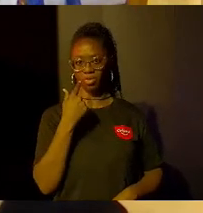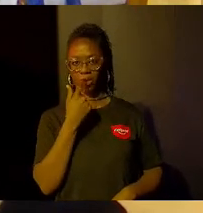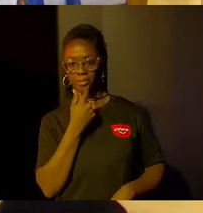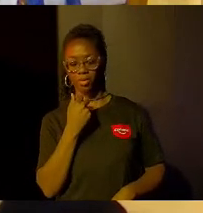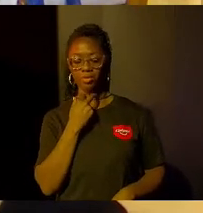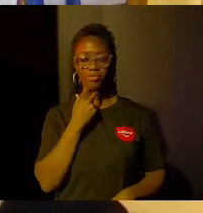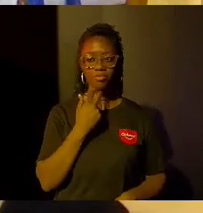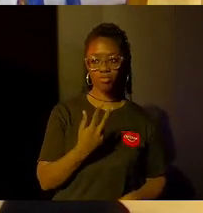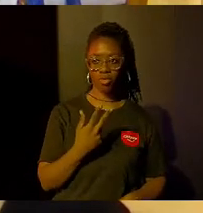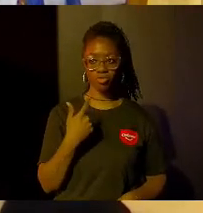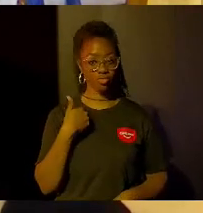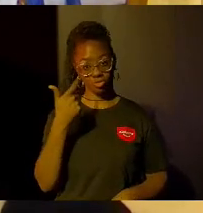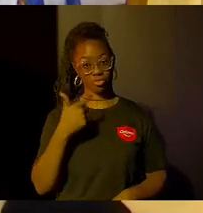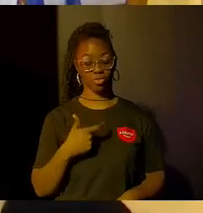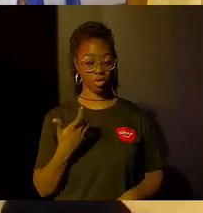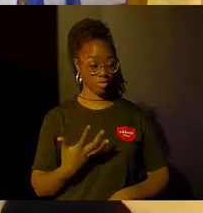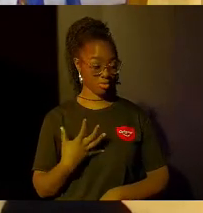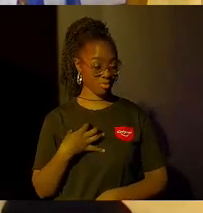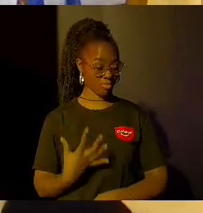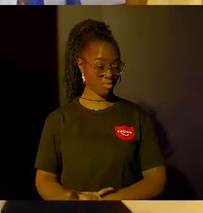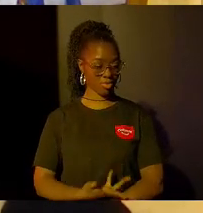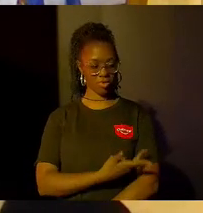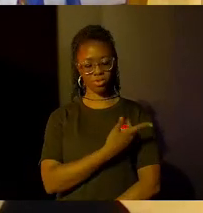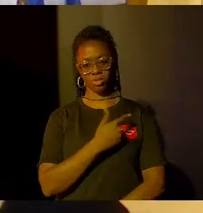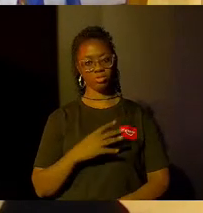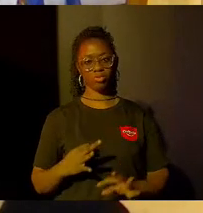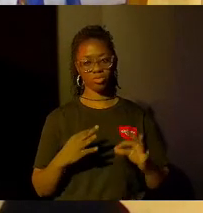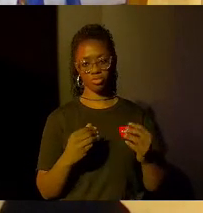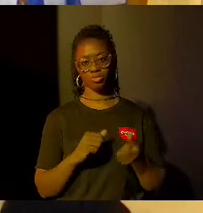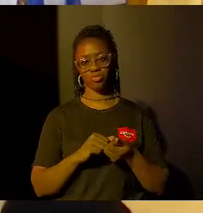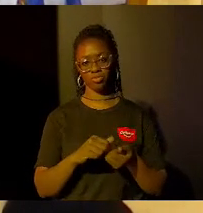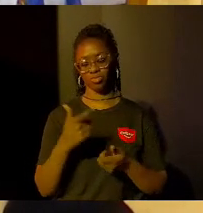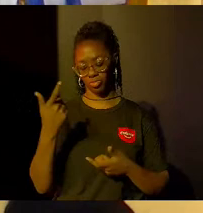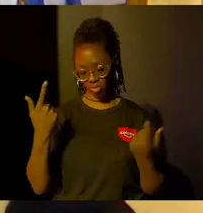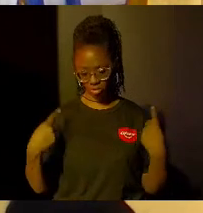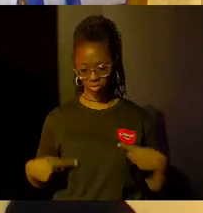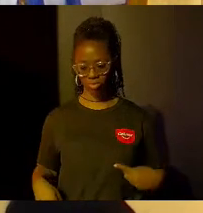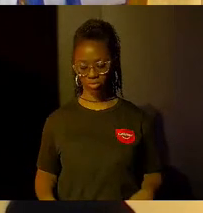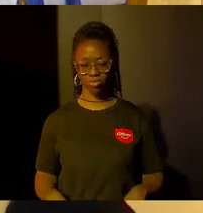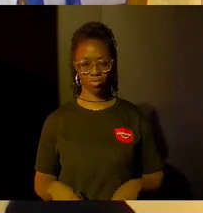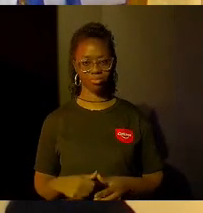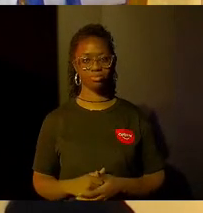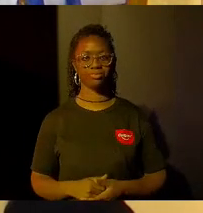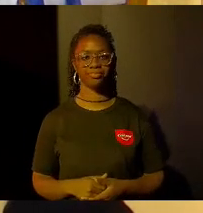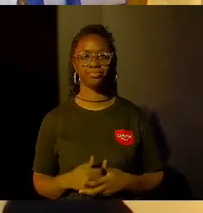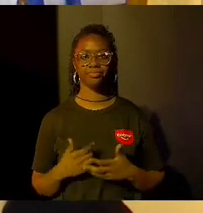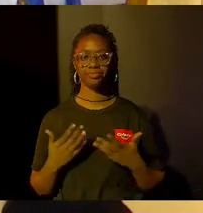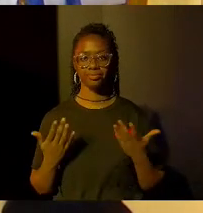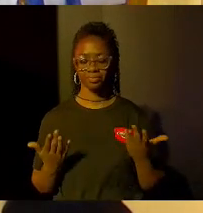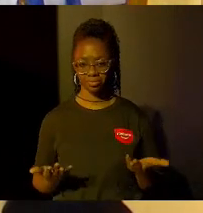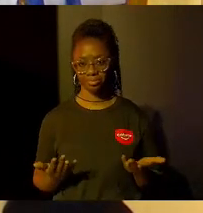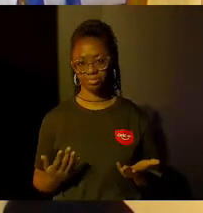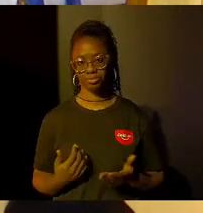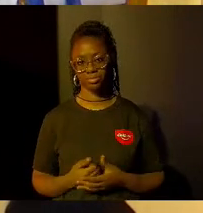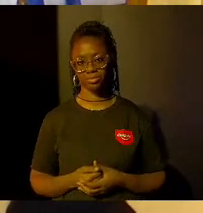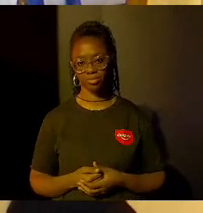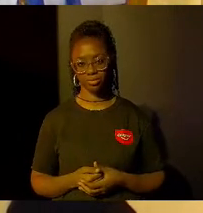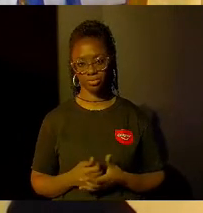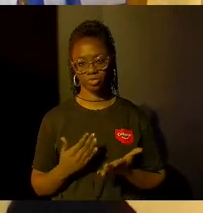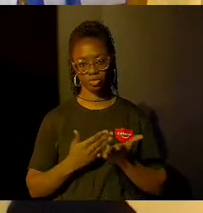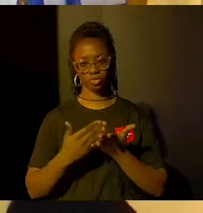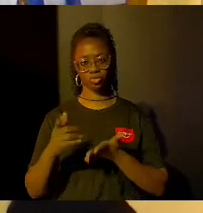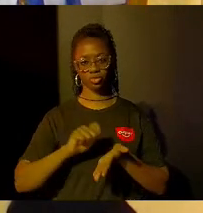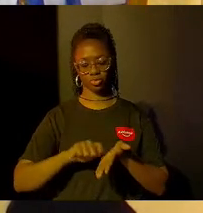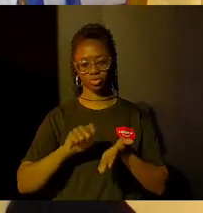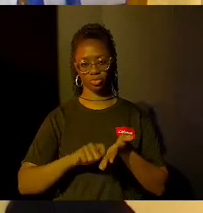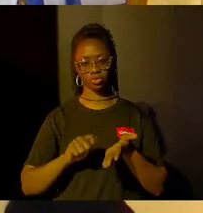é minha voz minhas emoções em jogo é meu corpo em cena então quando eu comecei a escrever